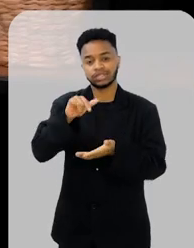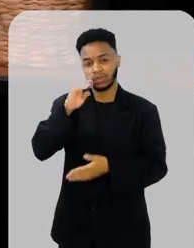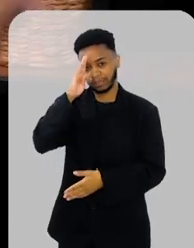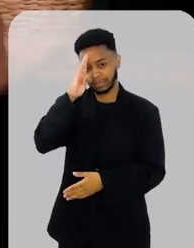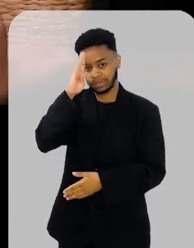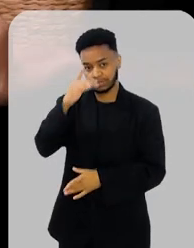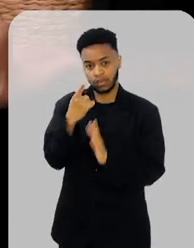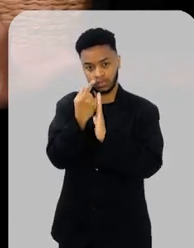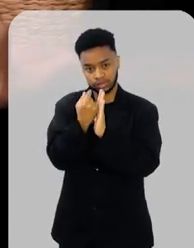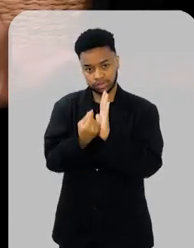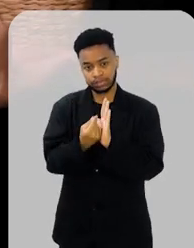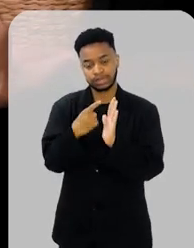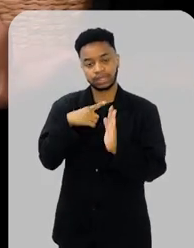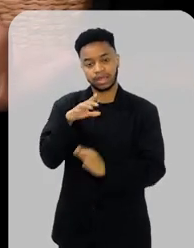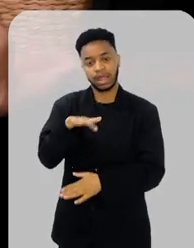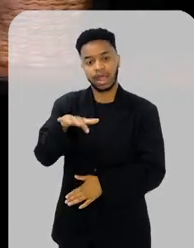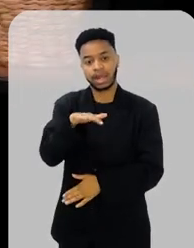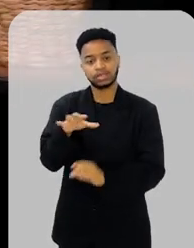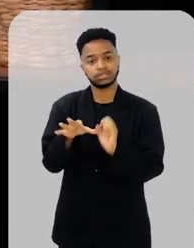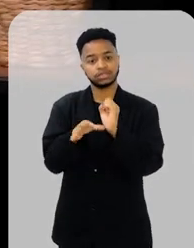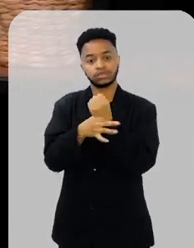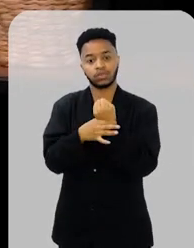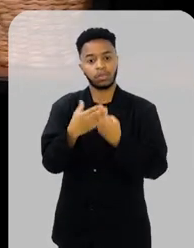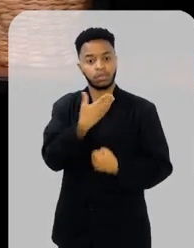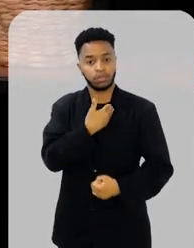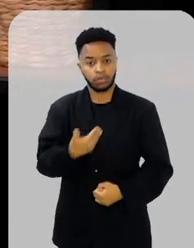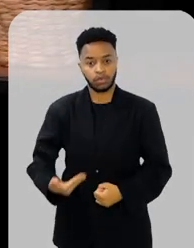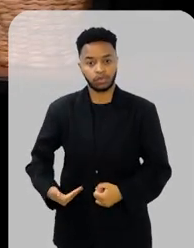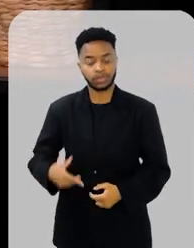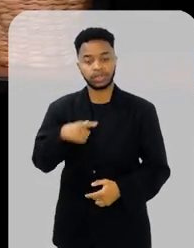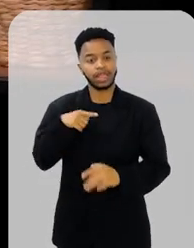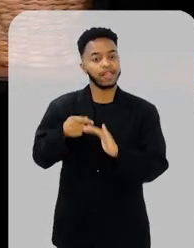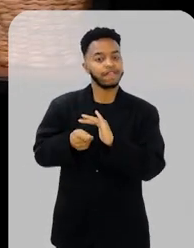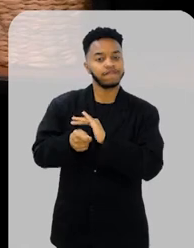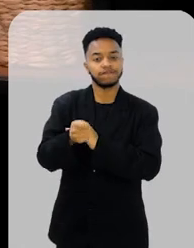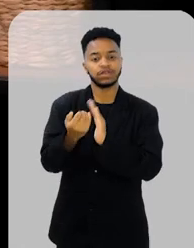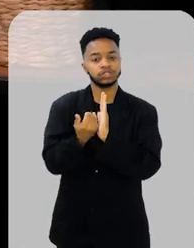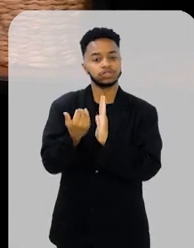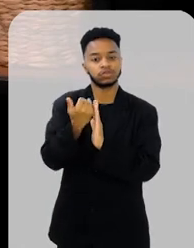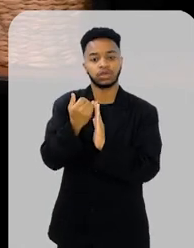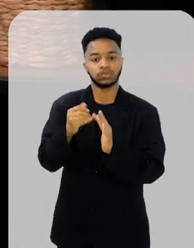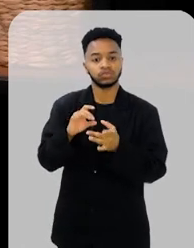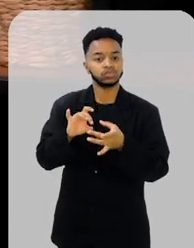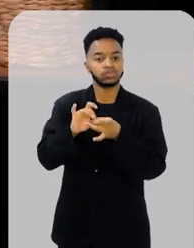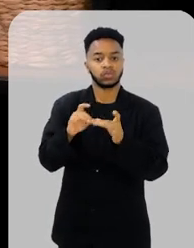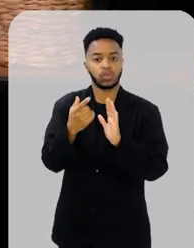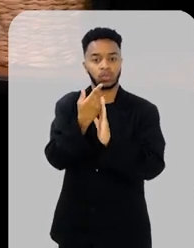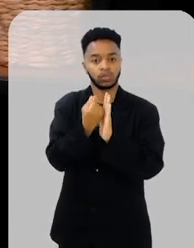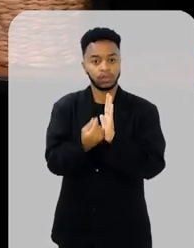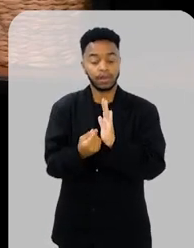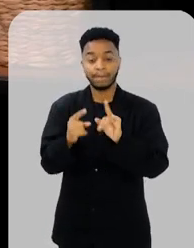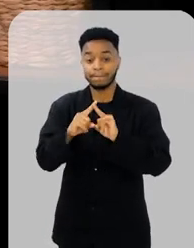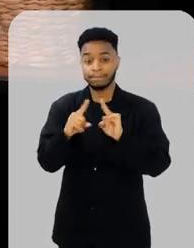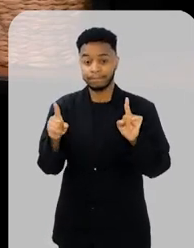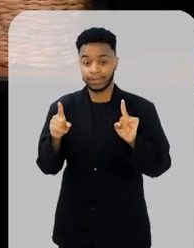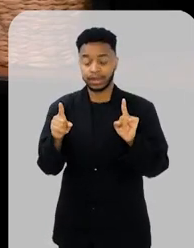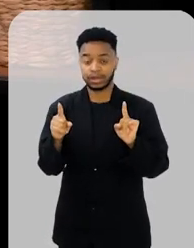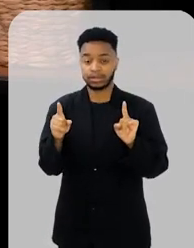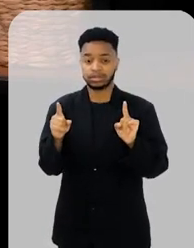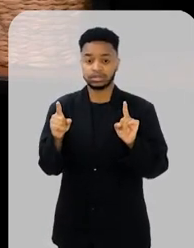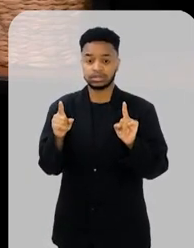é um dos maiores orçamentos que a gente tem na área de segurança pública, há um investimento muito grande nesse orçamento,